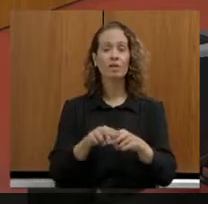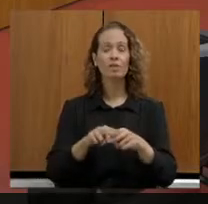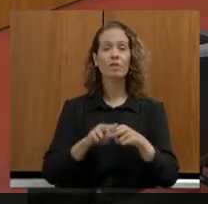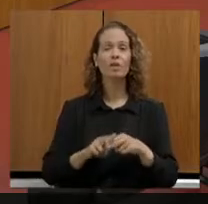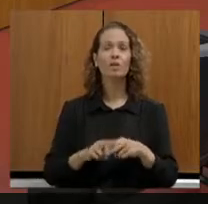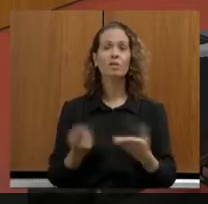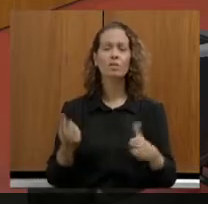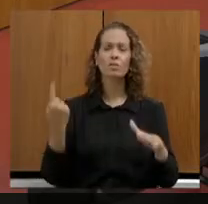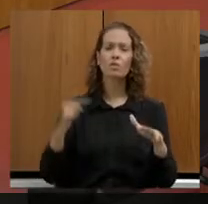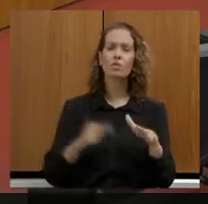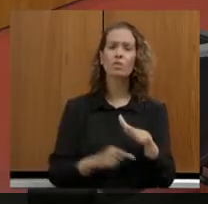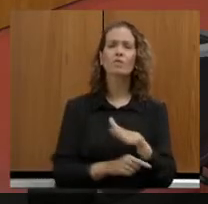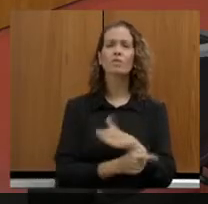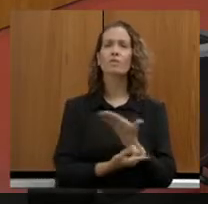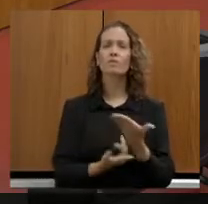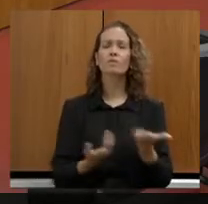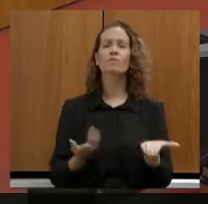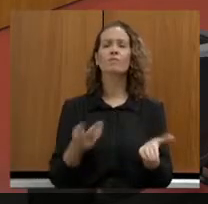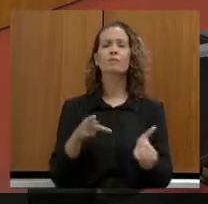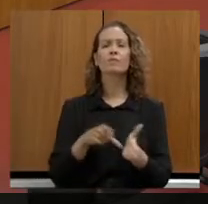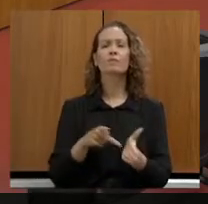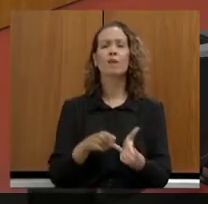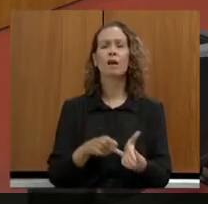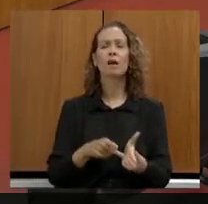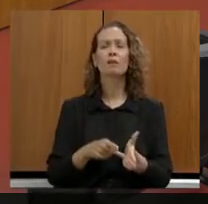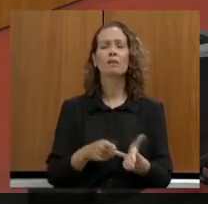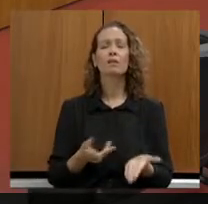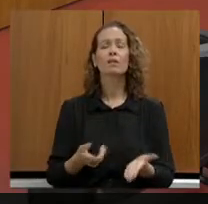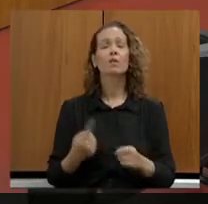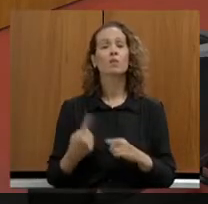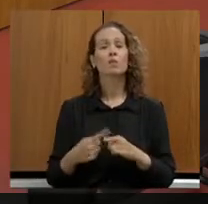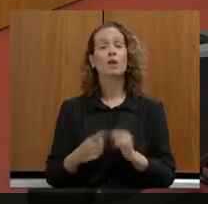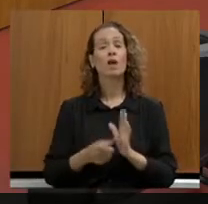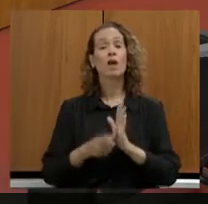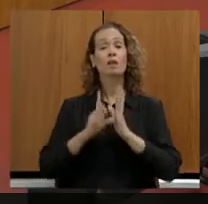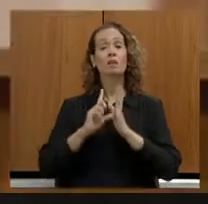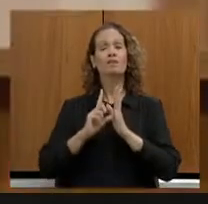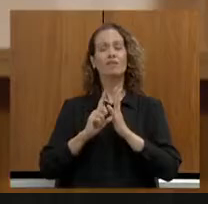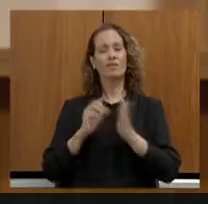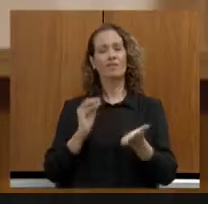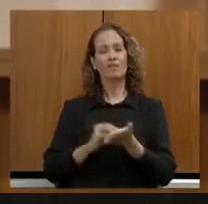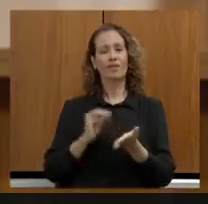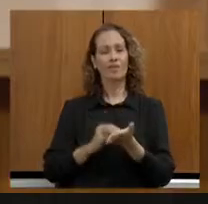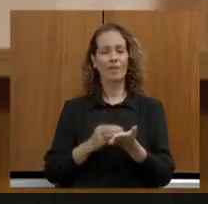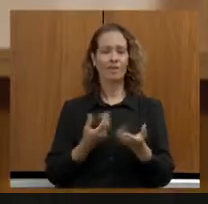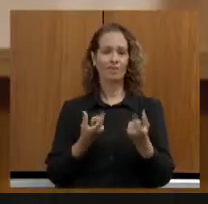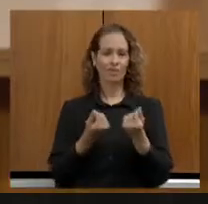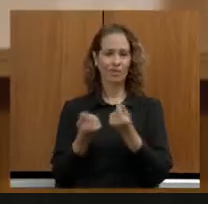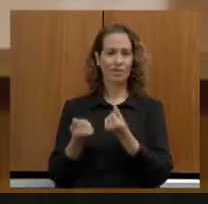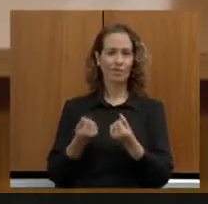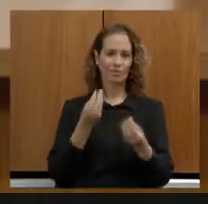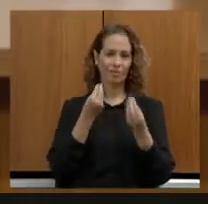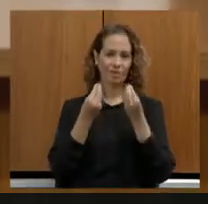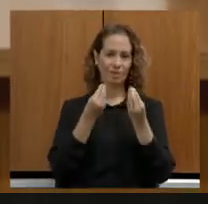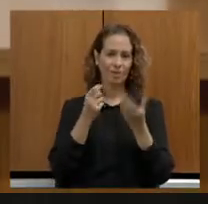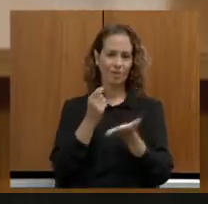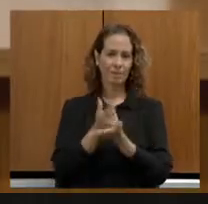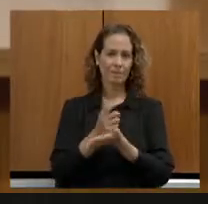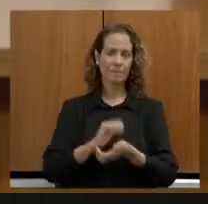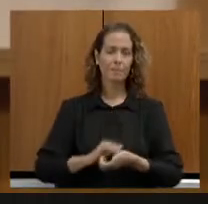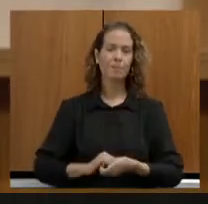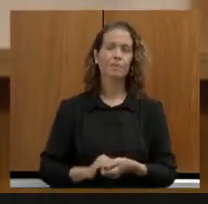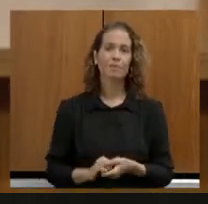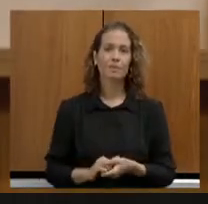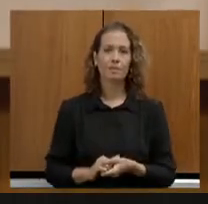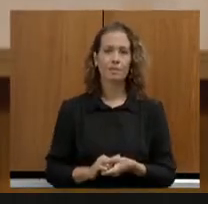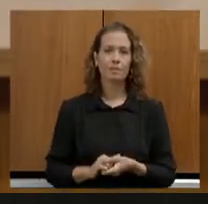profundo surrealismo que era anterior de não se ter recurso Estadual de merenda por favor nós